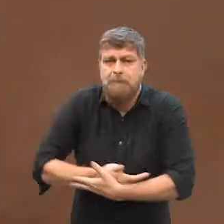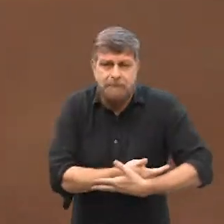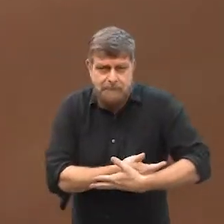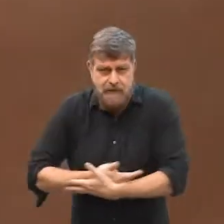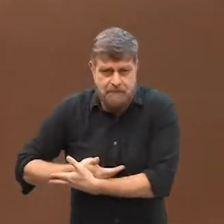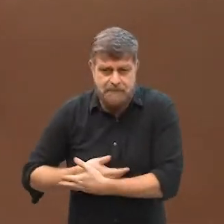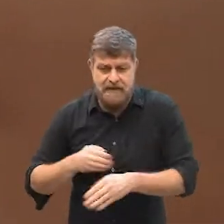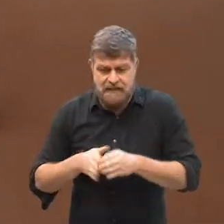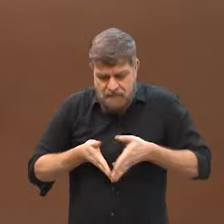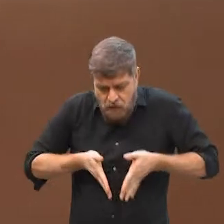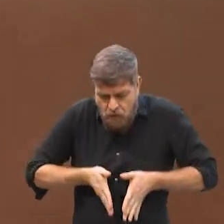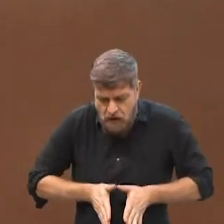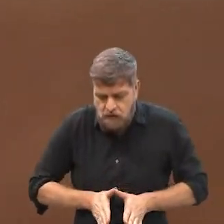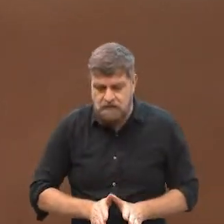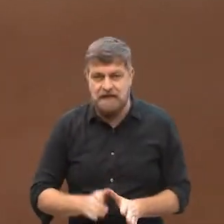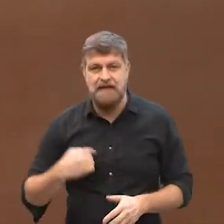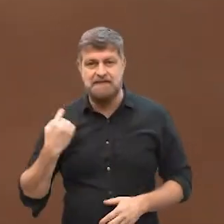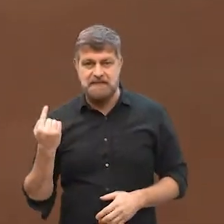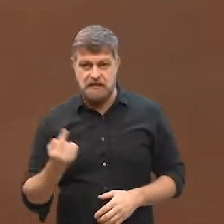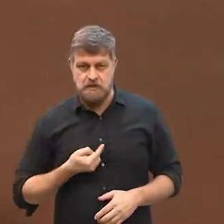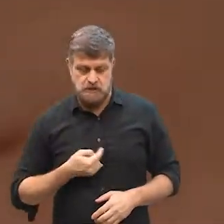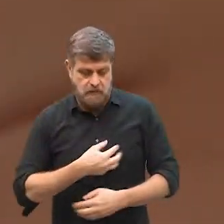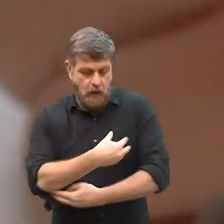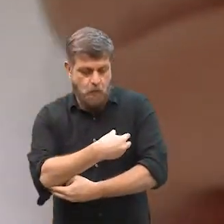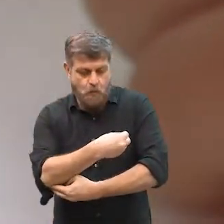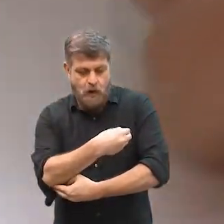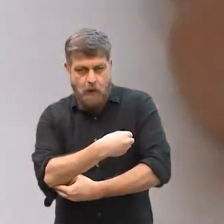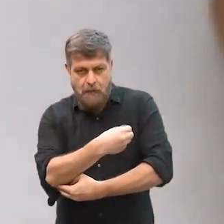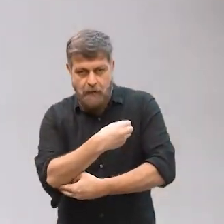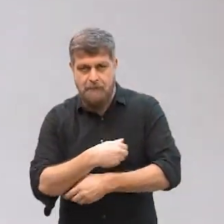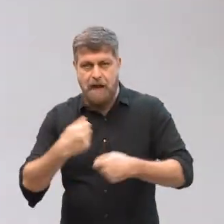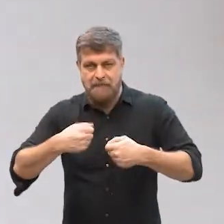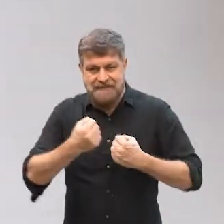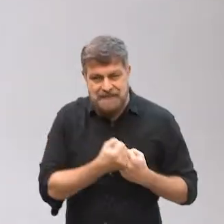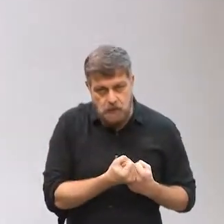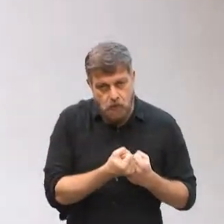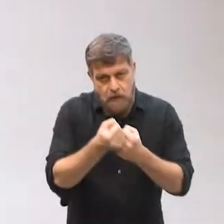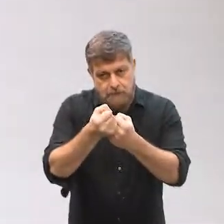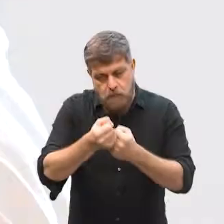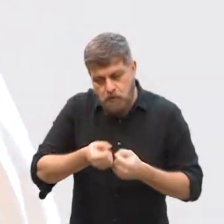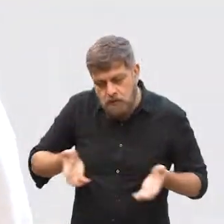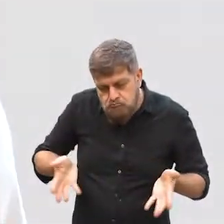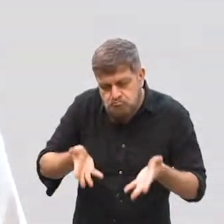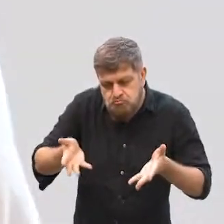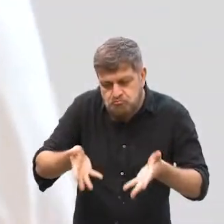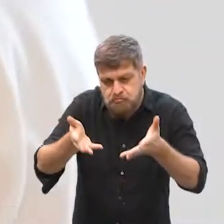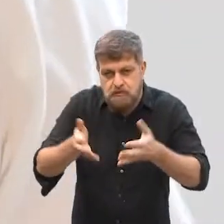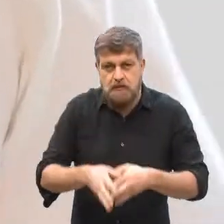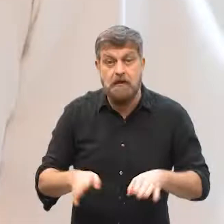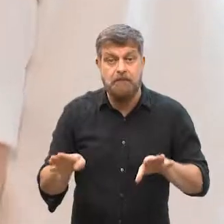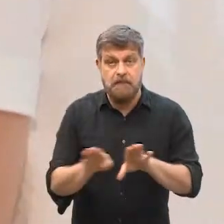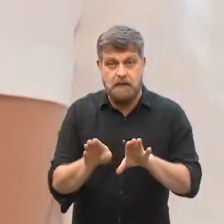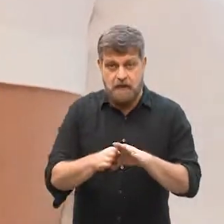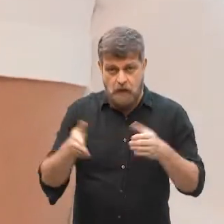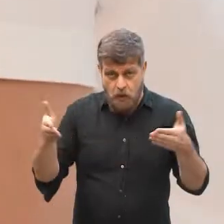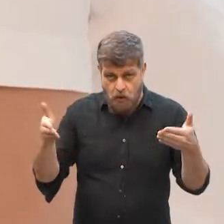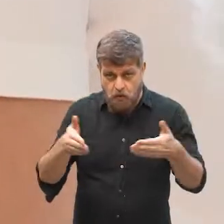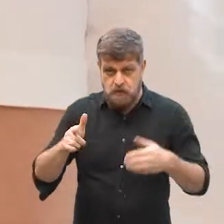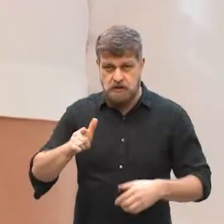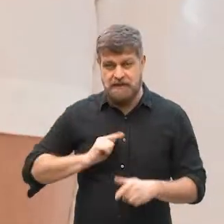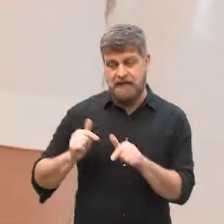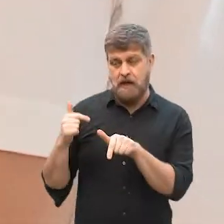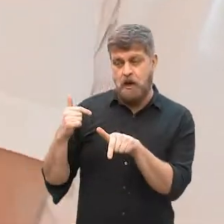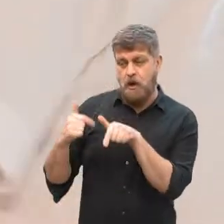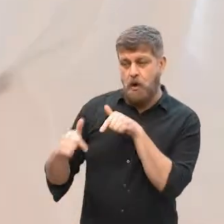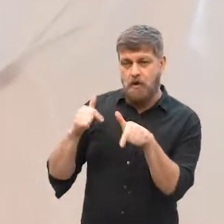maternidade, né? Quando nasce, para aprender a mamar, às vezes precisa de um apoio. Mas também, hoje, está tendo esse